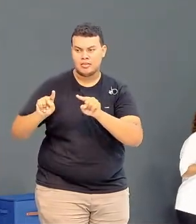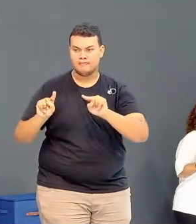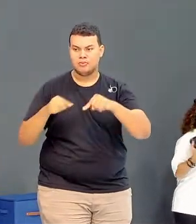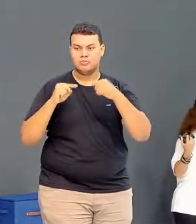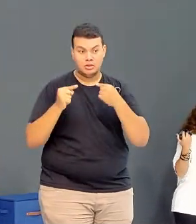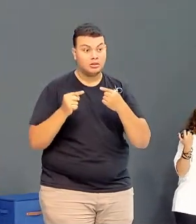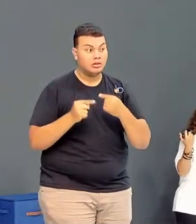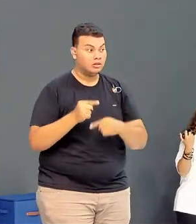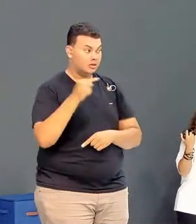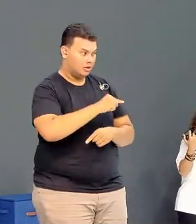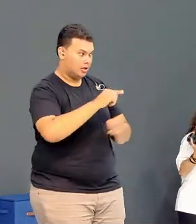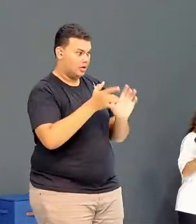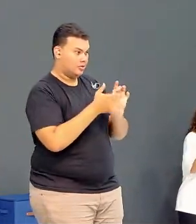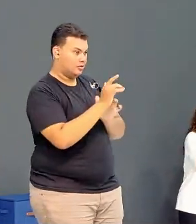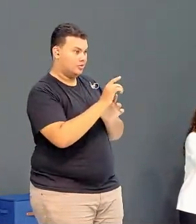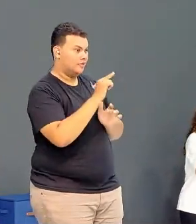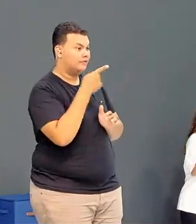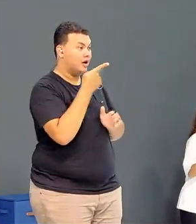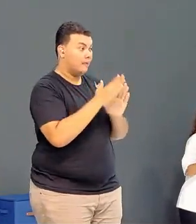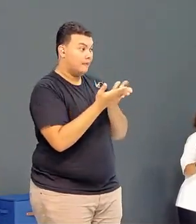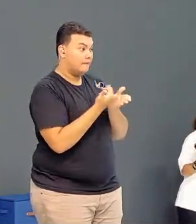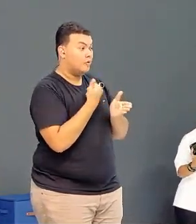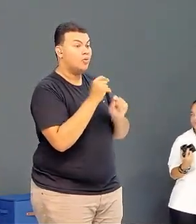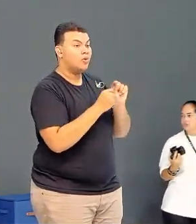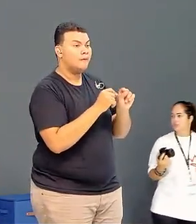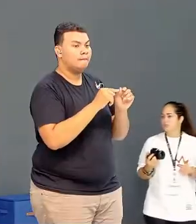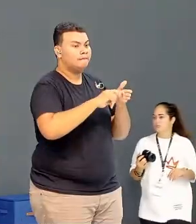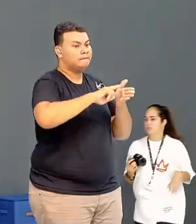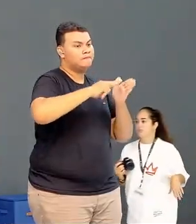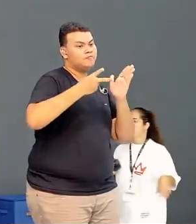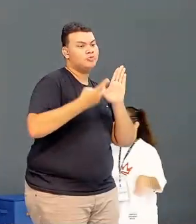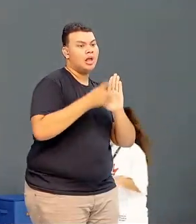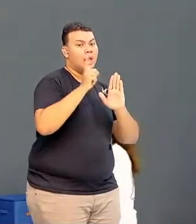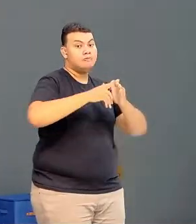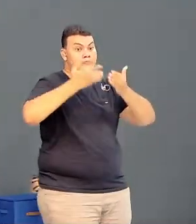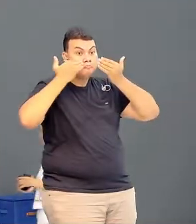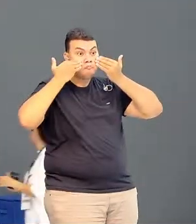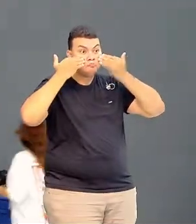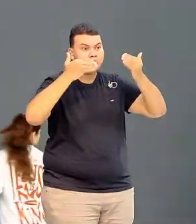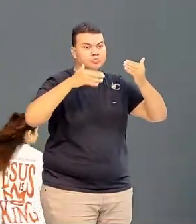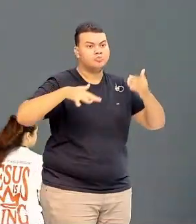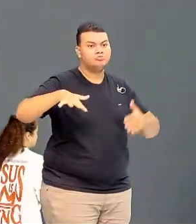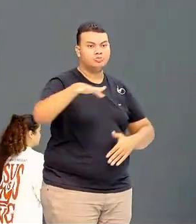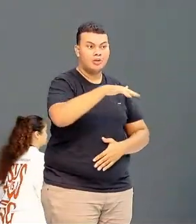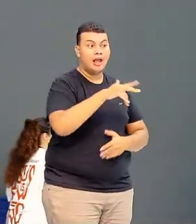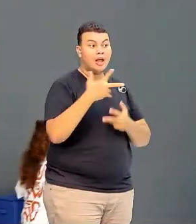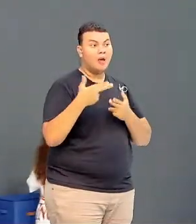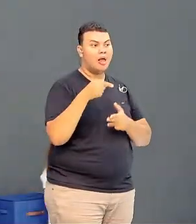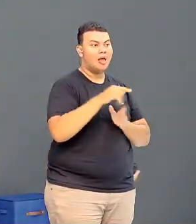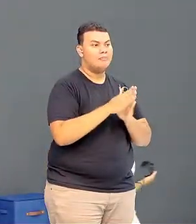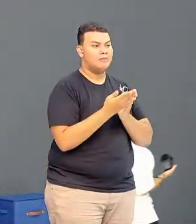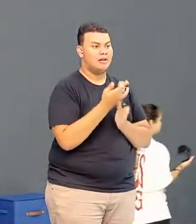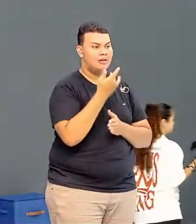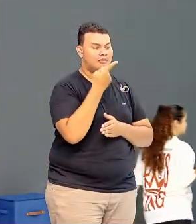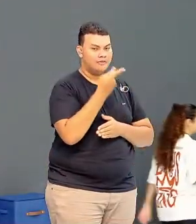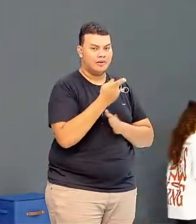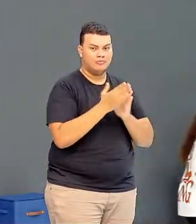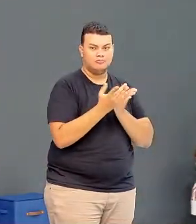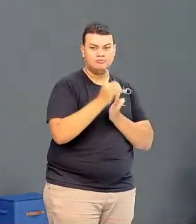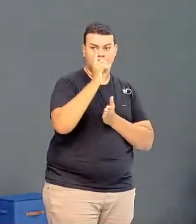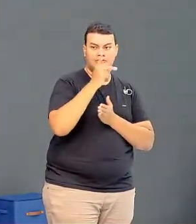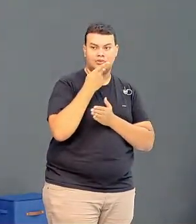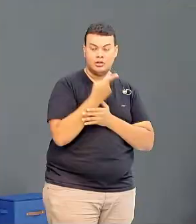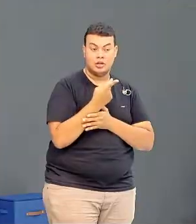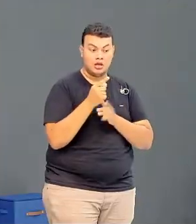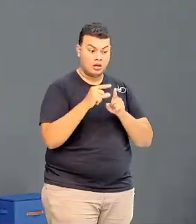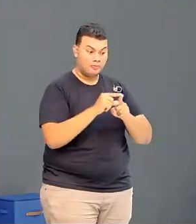fez desse nosso inimigo um espetáculo público. É assim que a palavra diz. A palavra